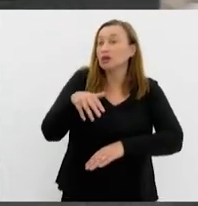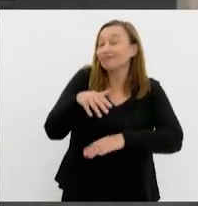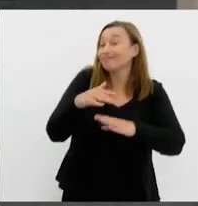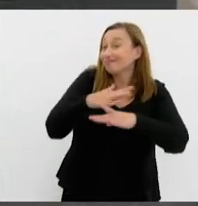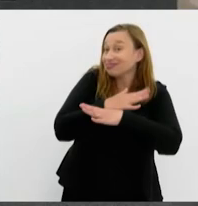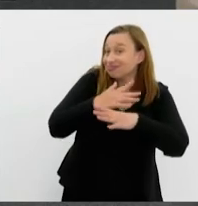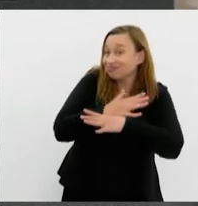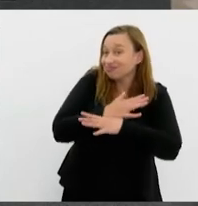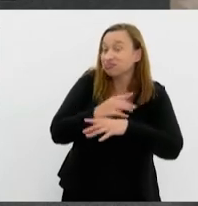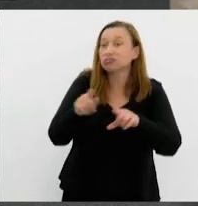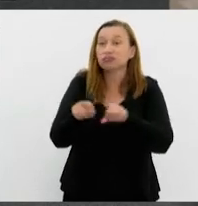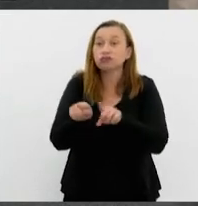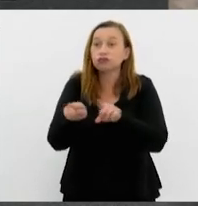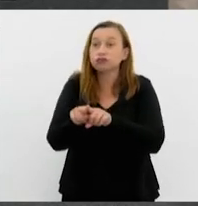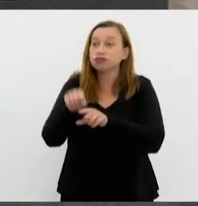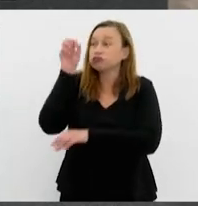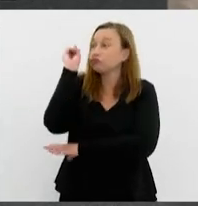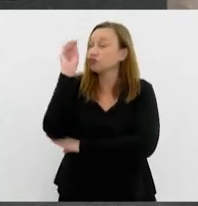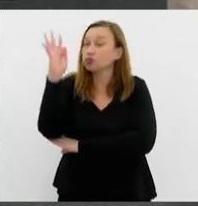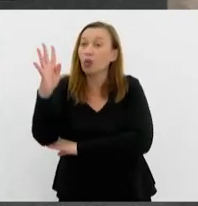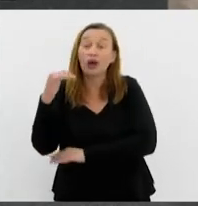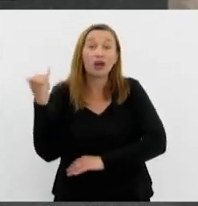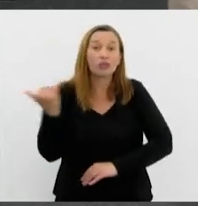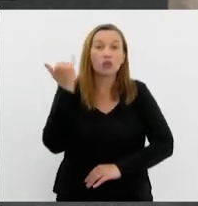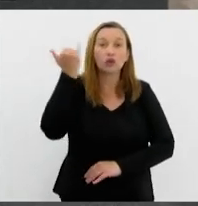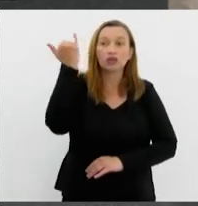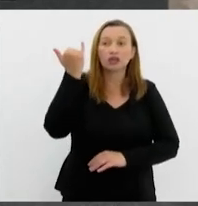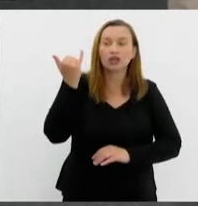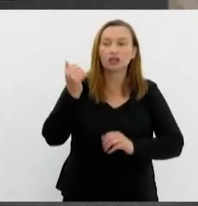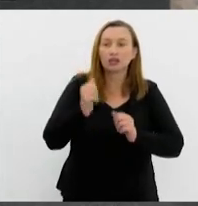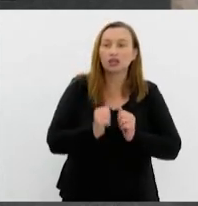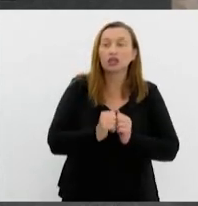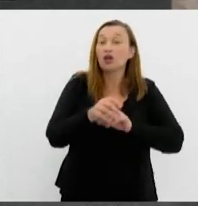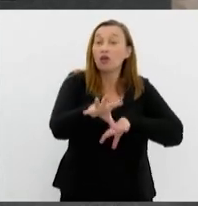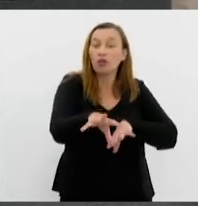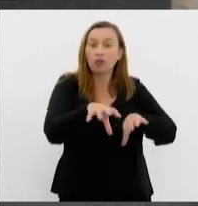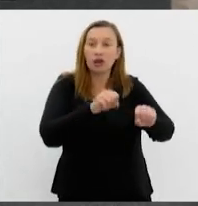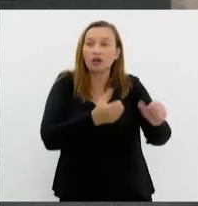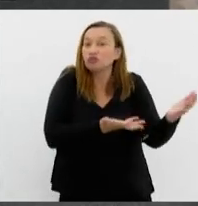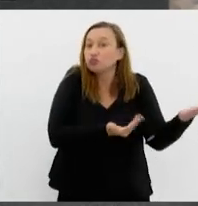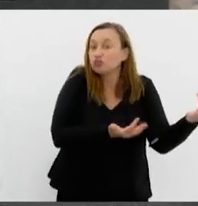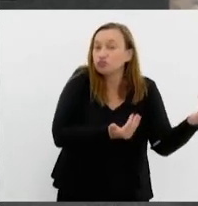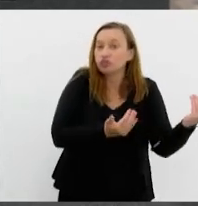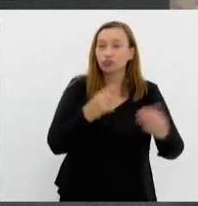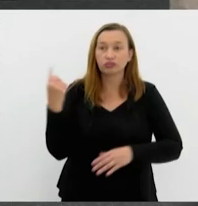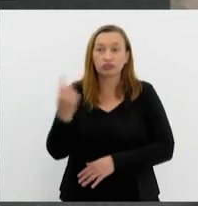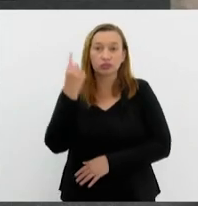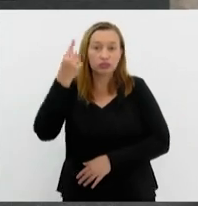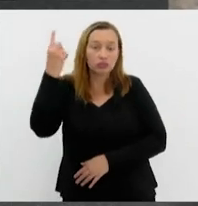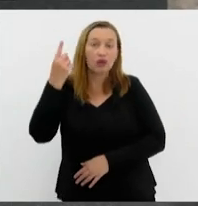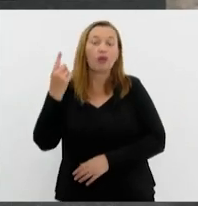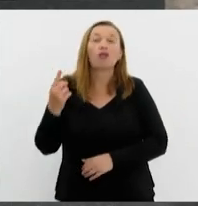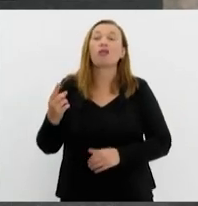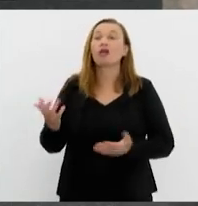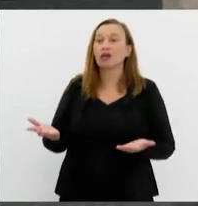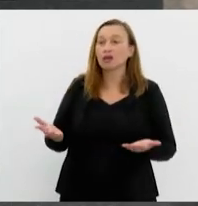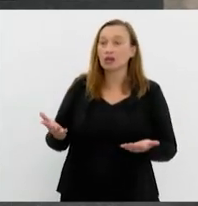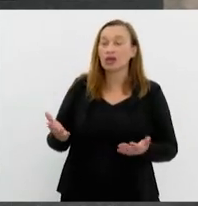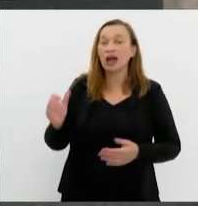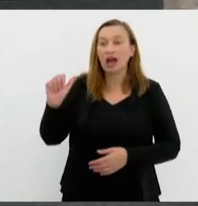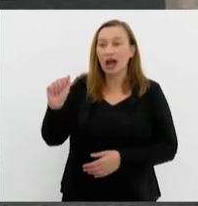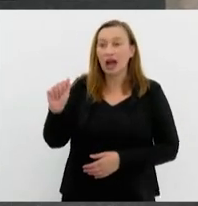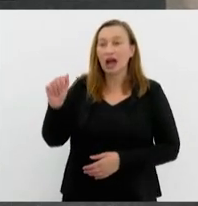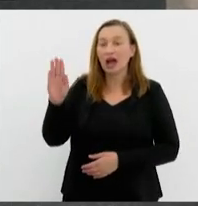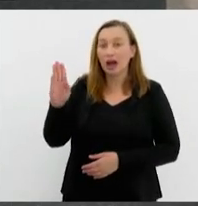é fundamental nós formarmos pessoas, jovens, adultos, na perspectiva técnica também em agroecologia e